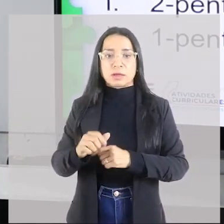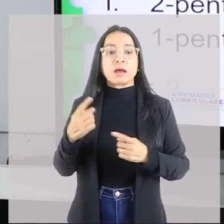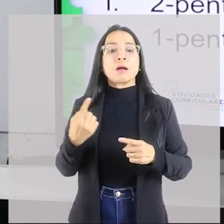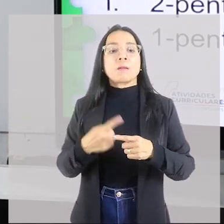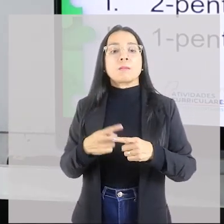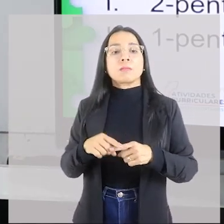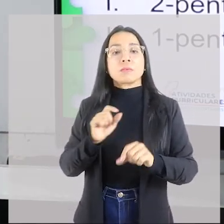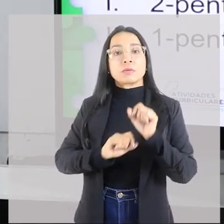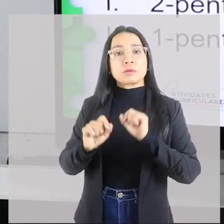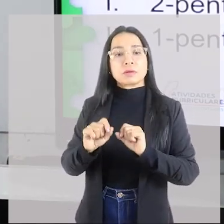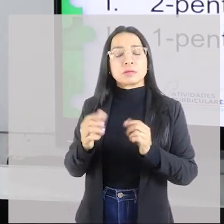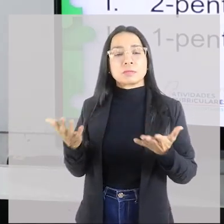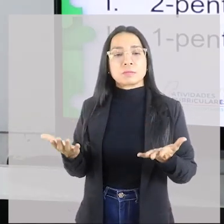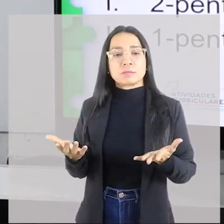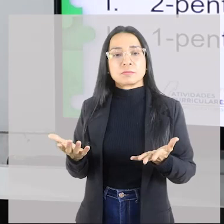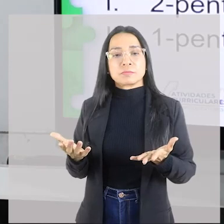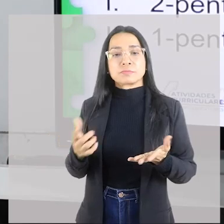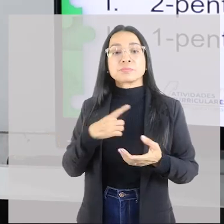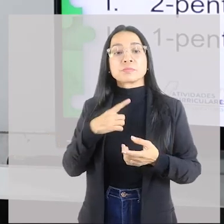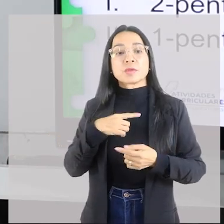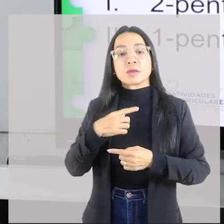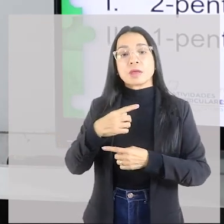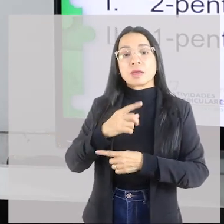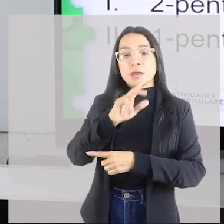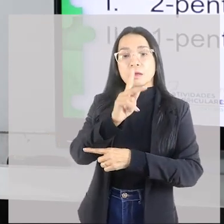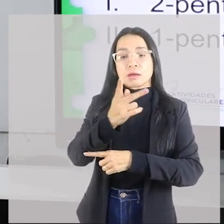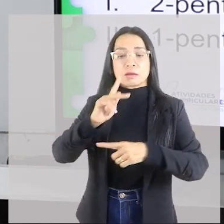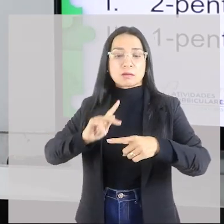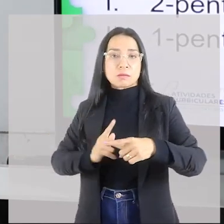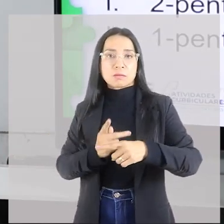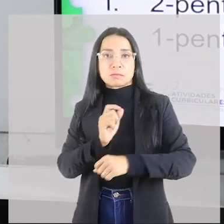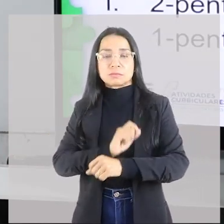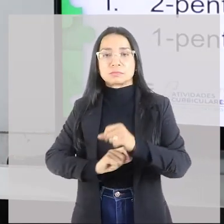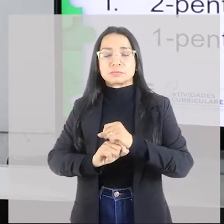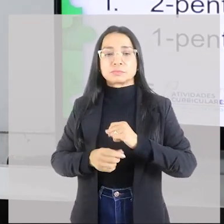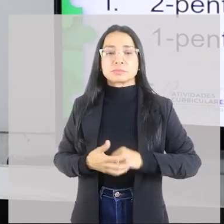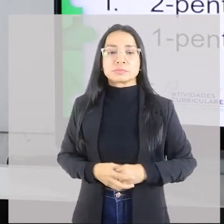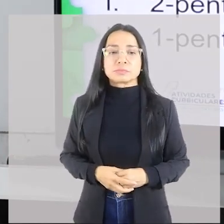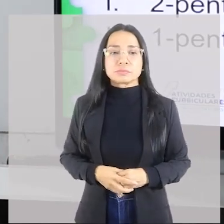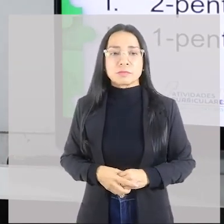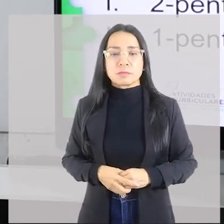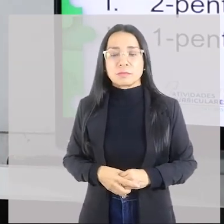simples motivo de que aqui você tem 2 ligantes iguais.